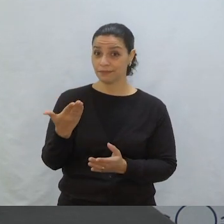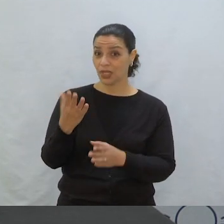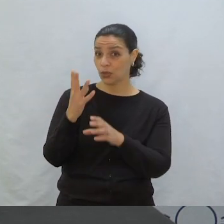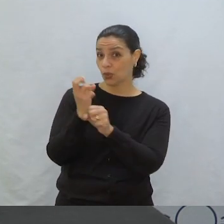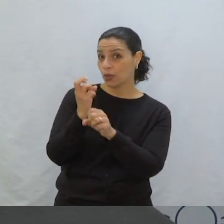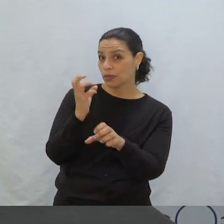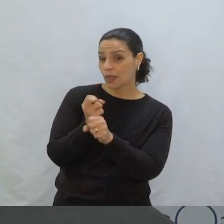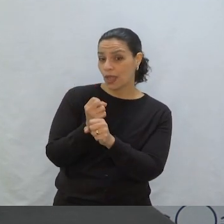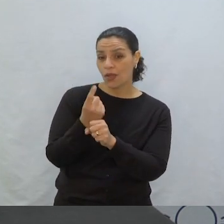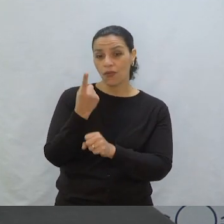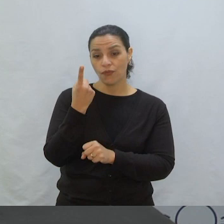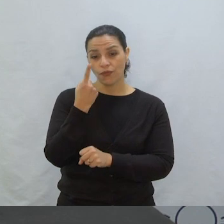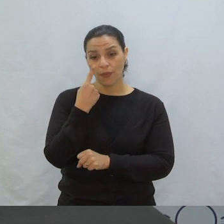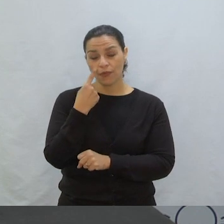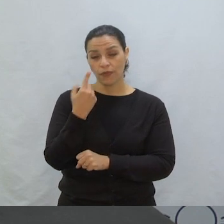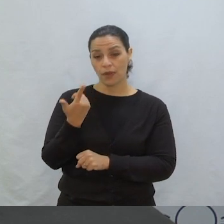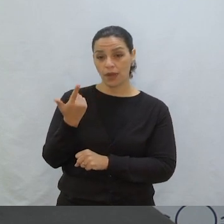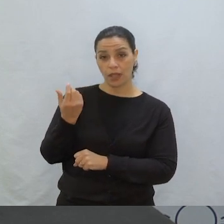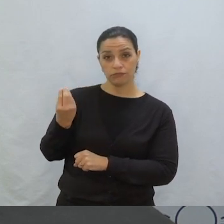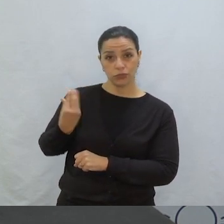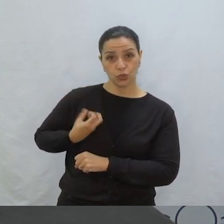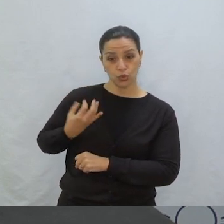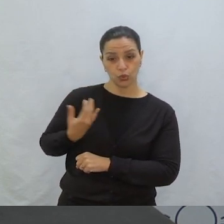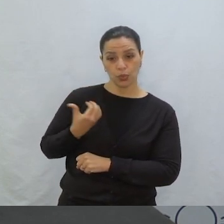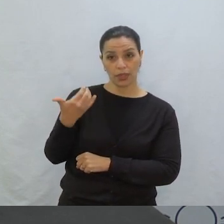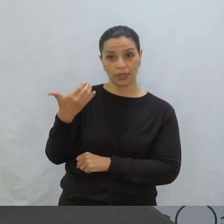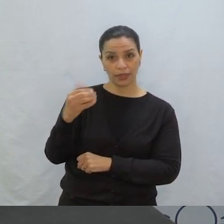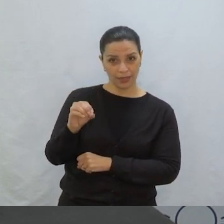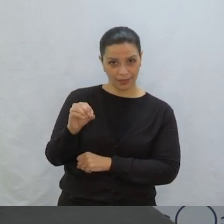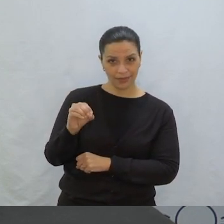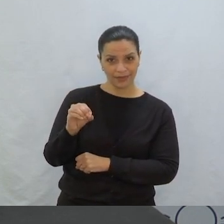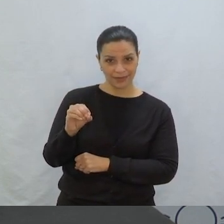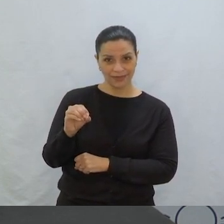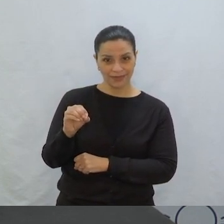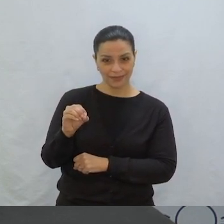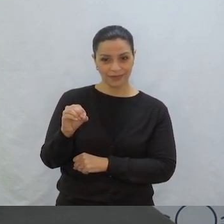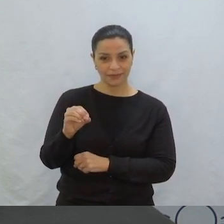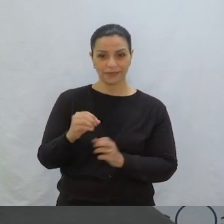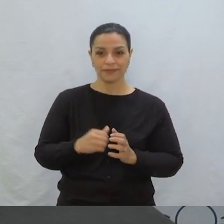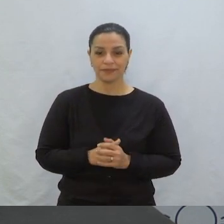1, 2, 3, 4, 5, 6, 7, 8, 9, 10. Vamos separar, pega aí na sua ficha numérica o número